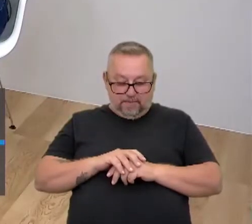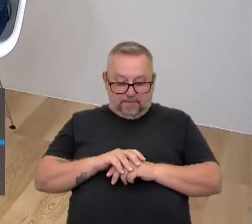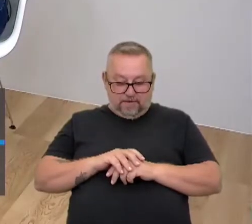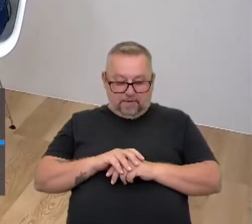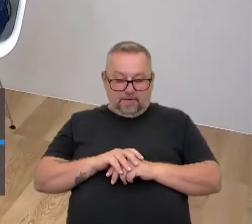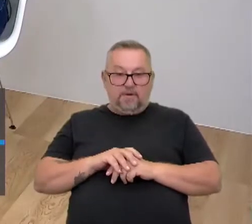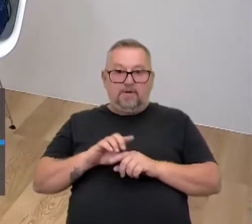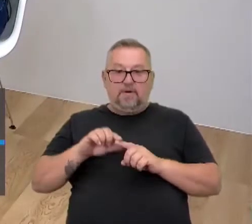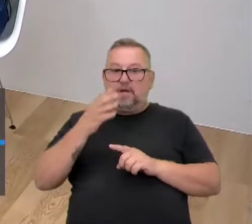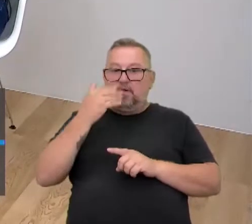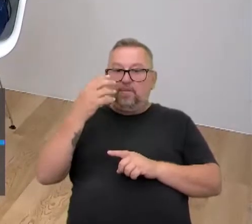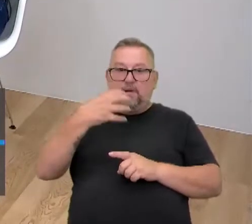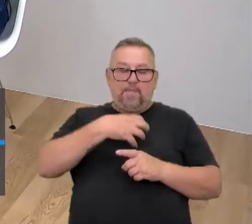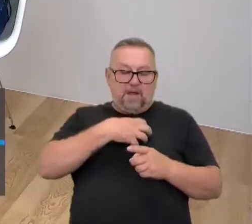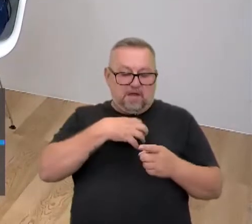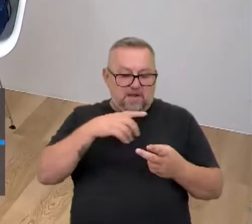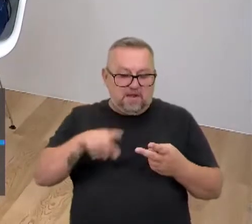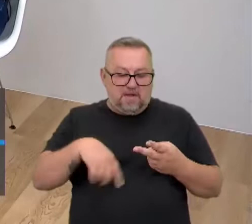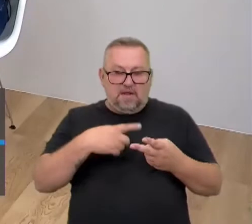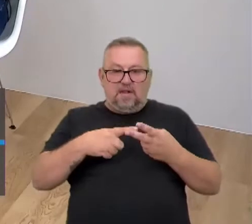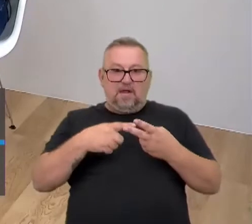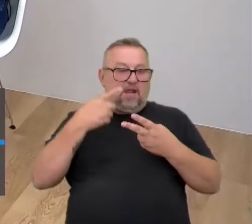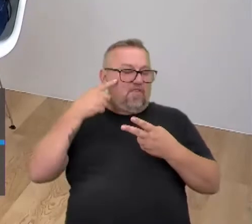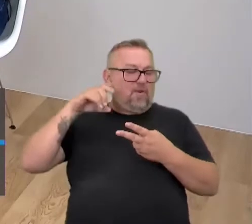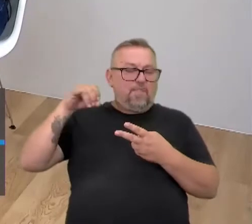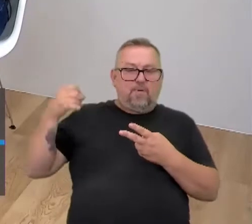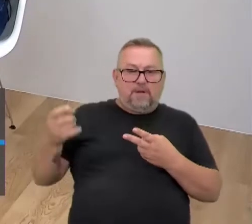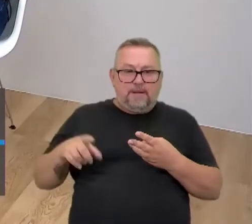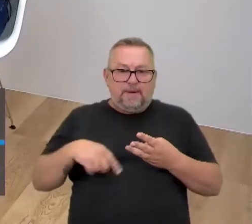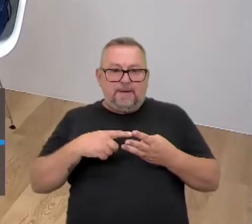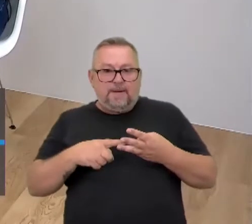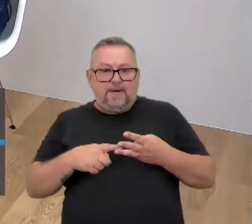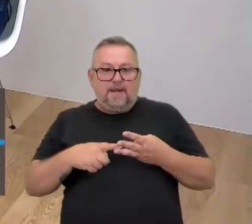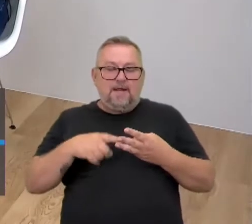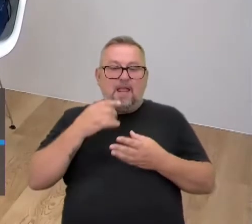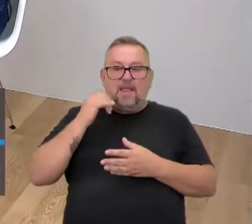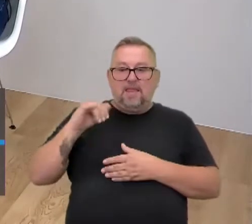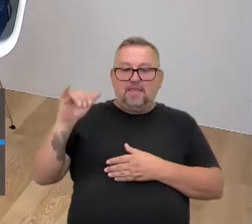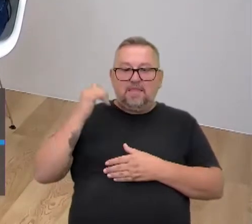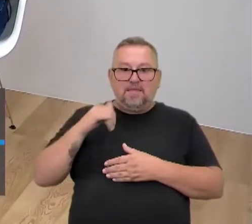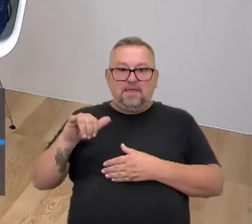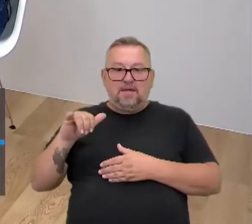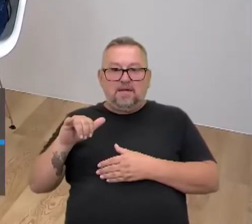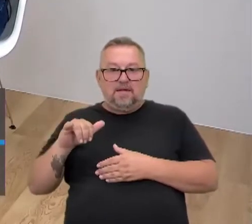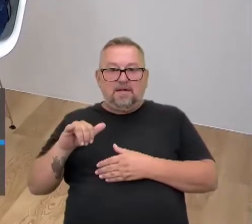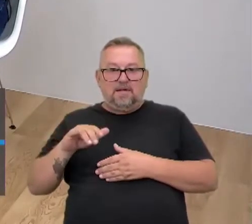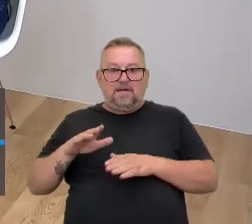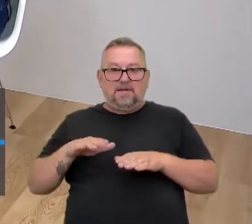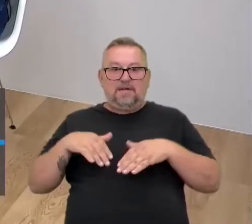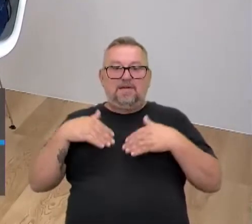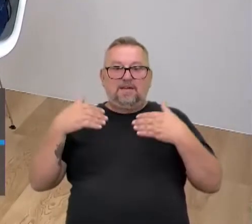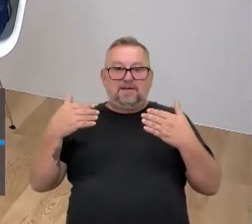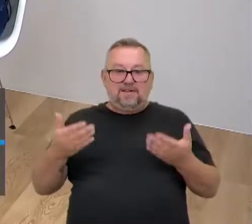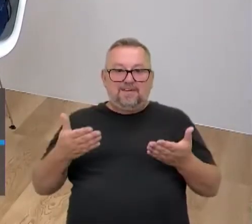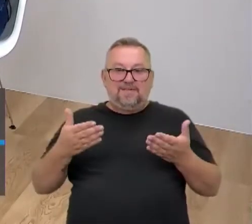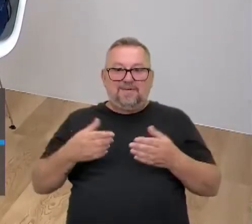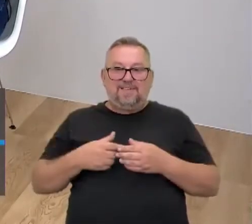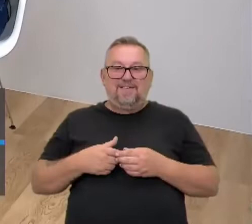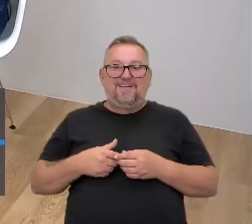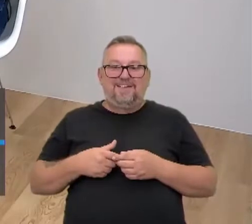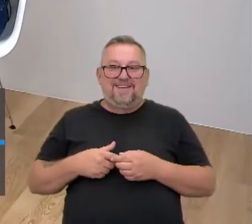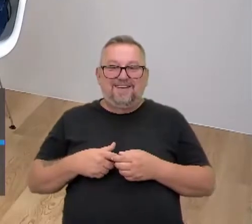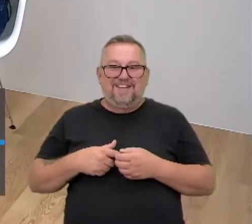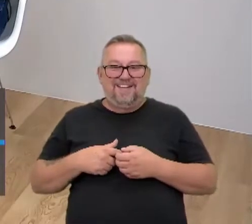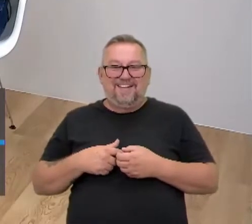comida baiana. Né? Aquela comida japonesa, aquela comida italiana. Amo. E por aí vai, né? Acho que